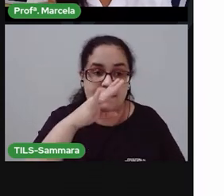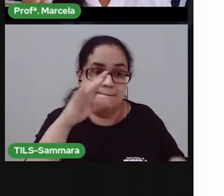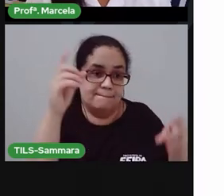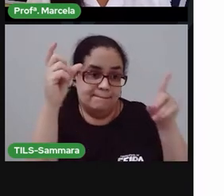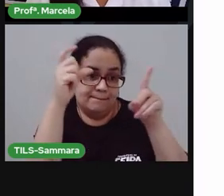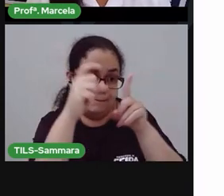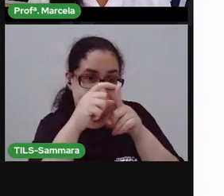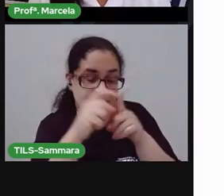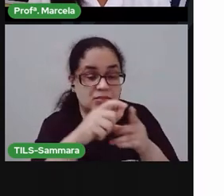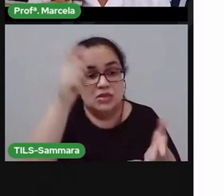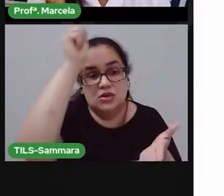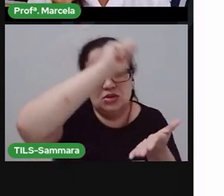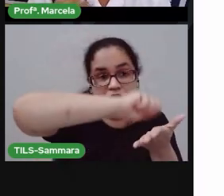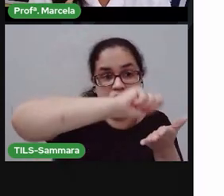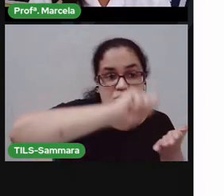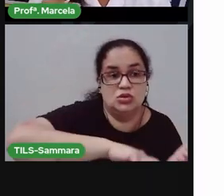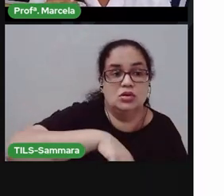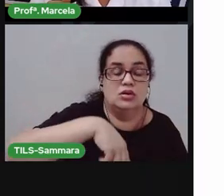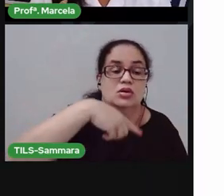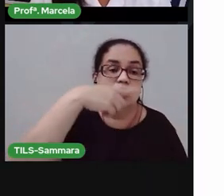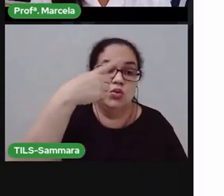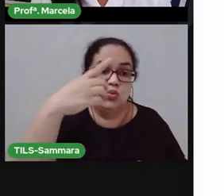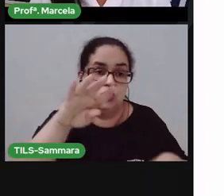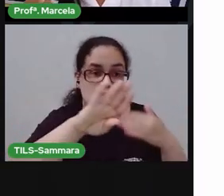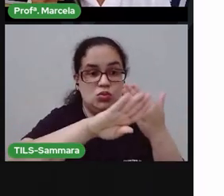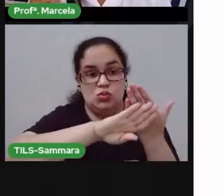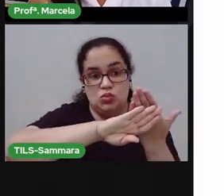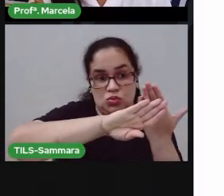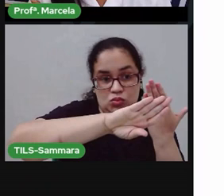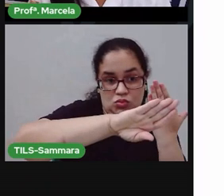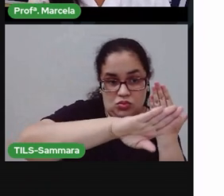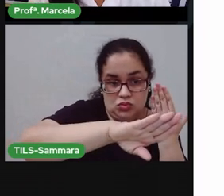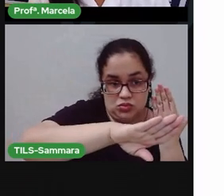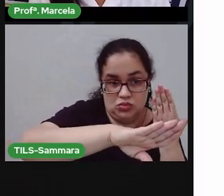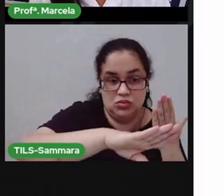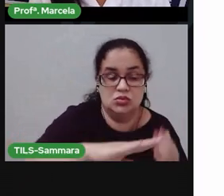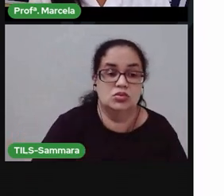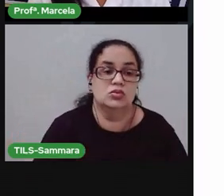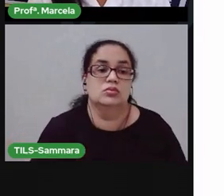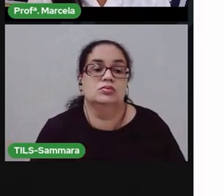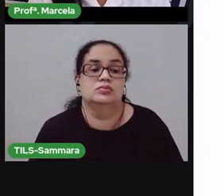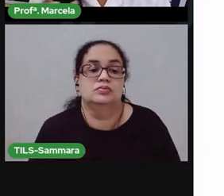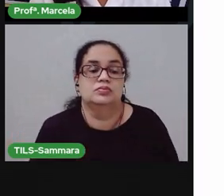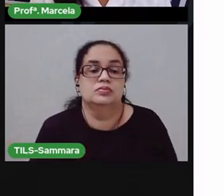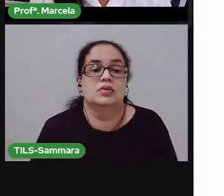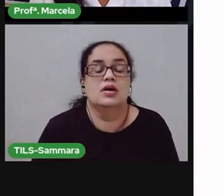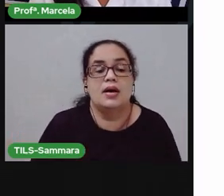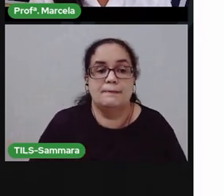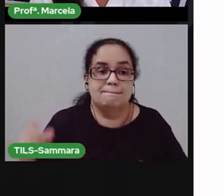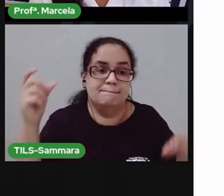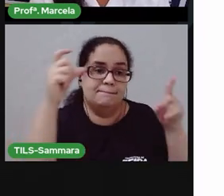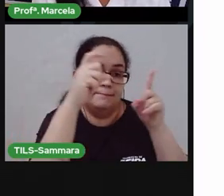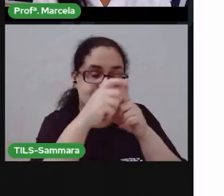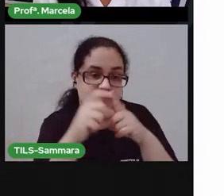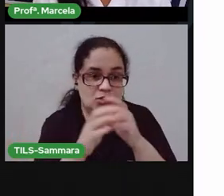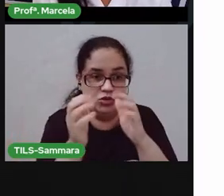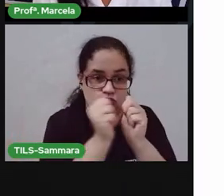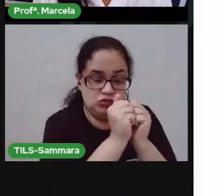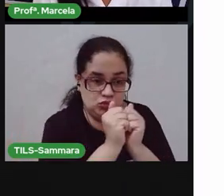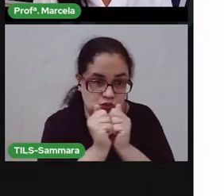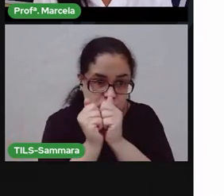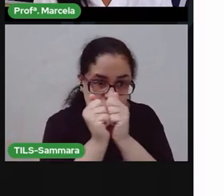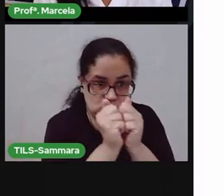palavra, né? Para escrever a próxima, a gente dá um espaço, um intervalozinho, para as palavras não ficarem